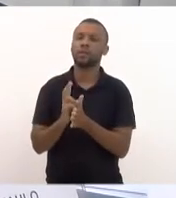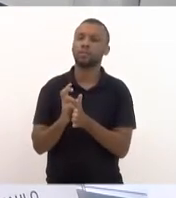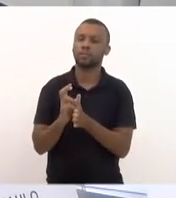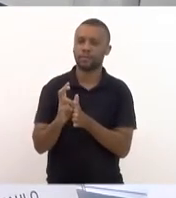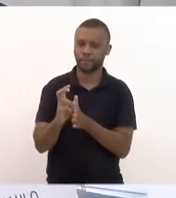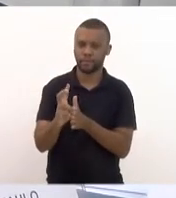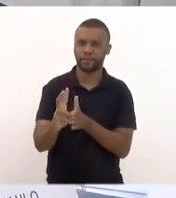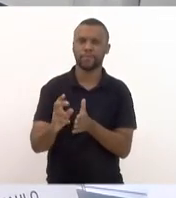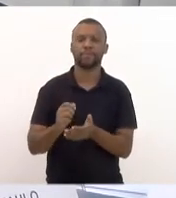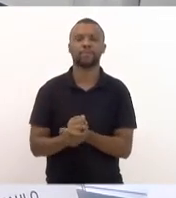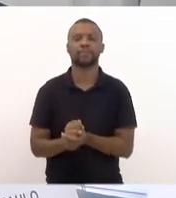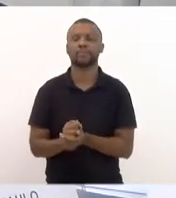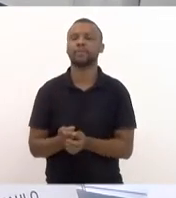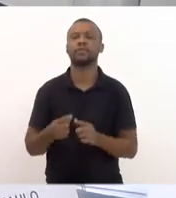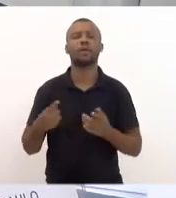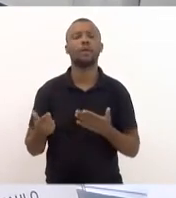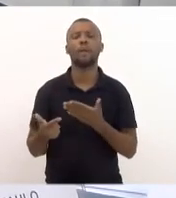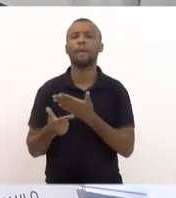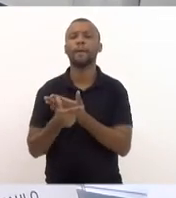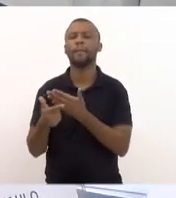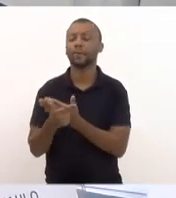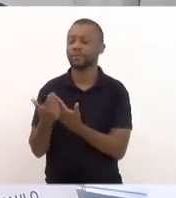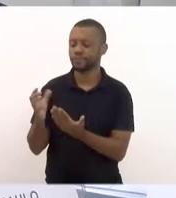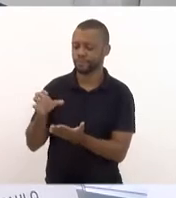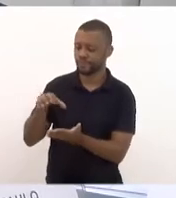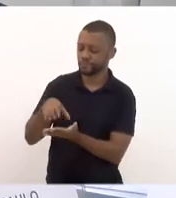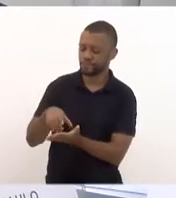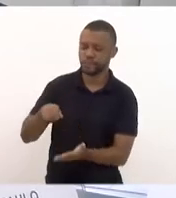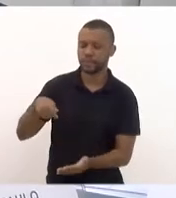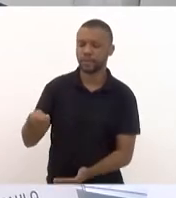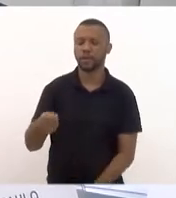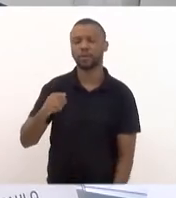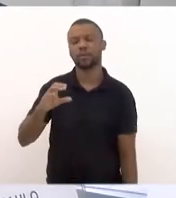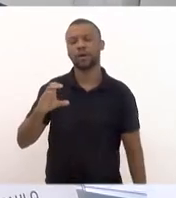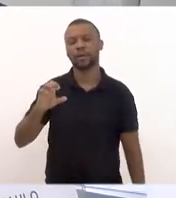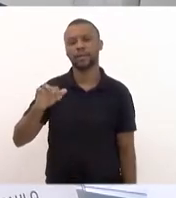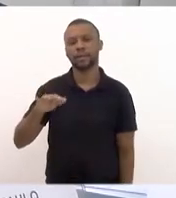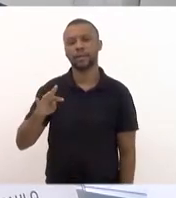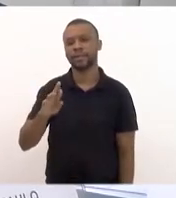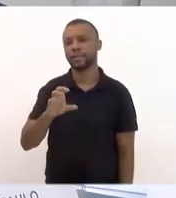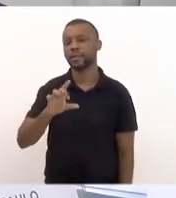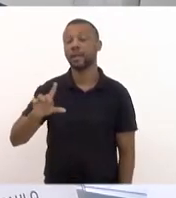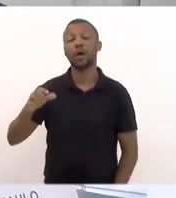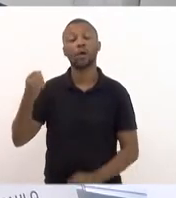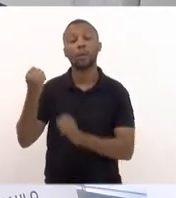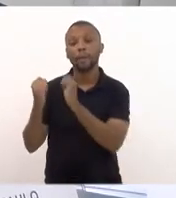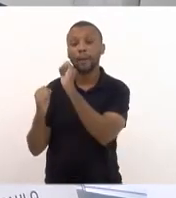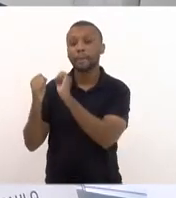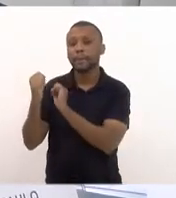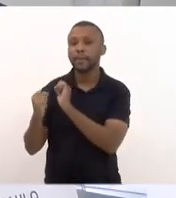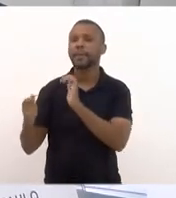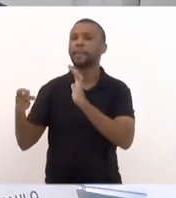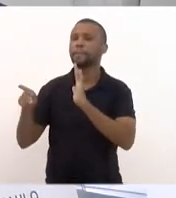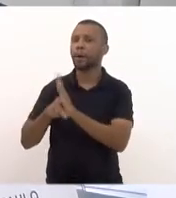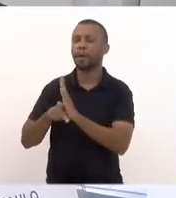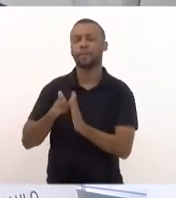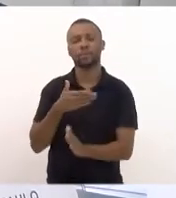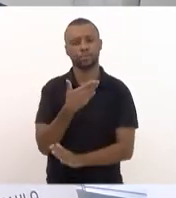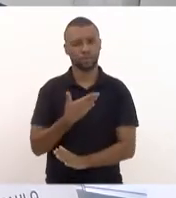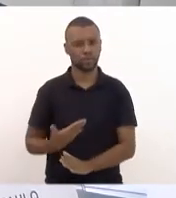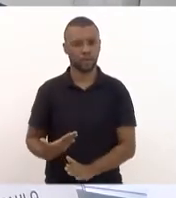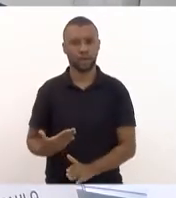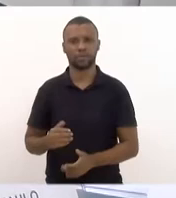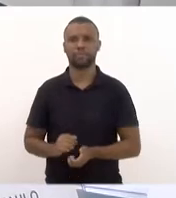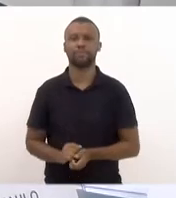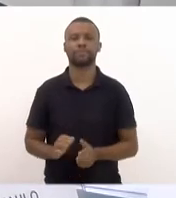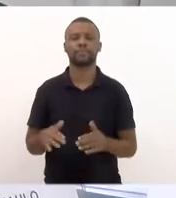o papel da Central. Sim. O papel da Central. Central é a empresa do Estado. Né? E aí, na linha